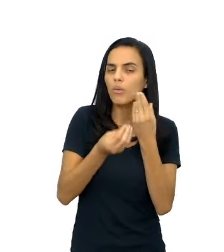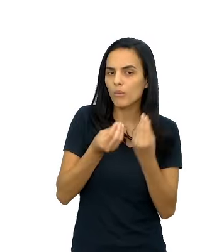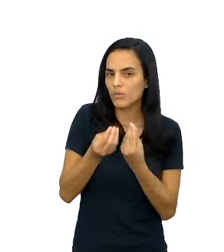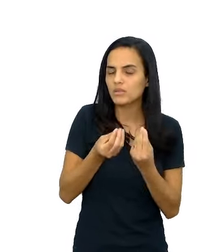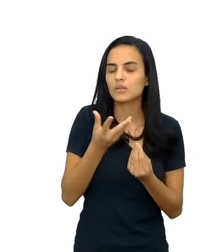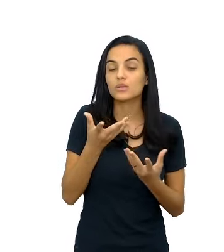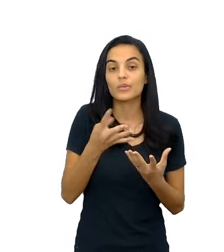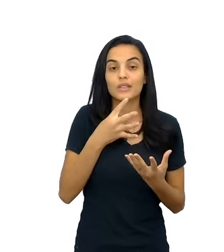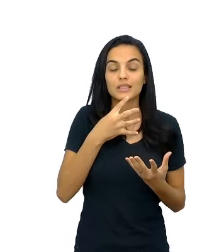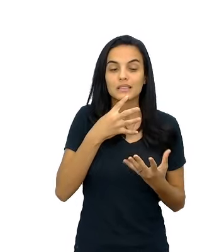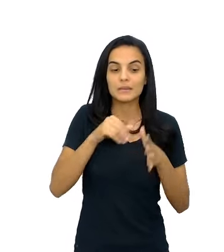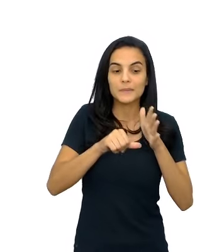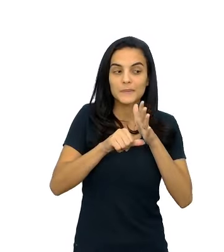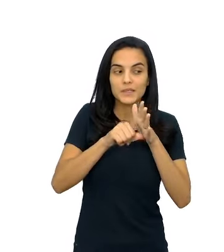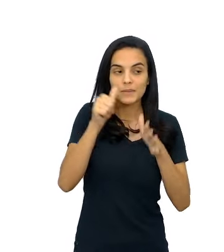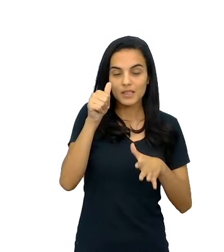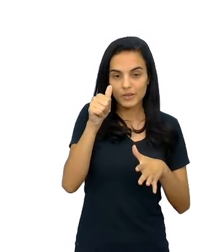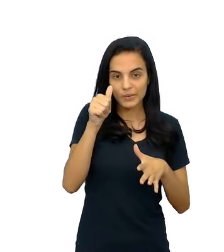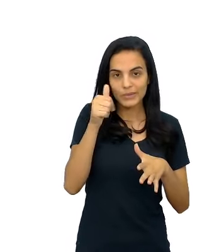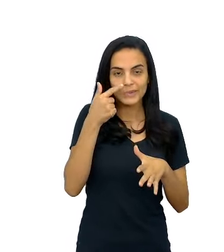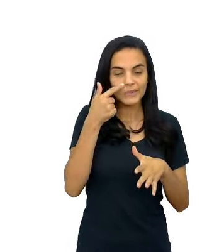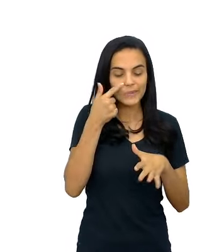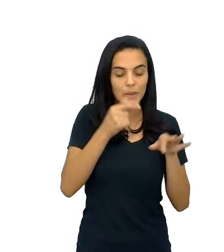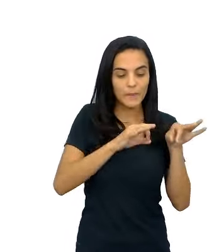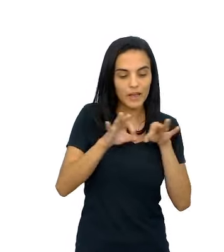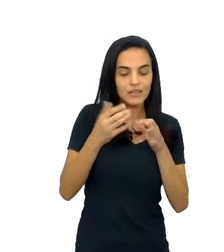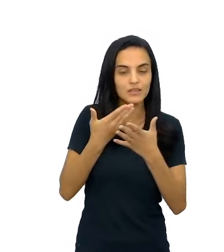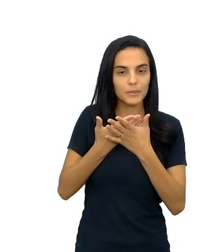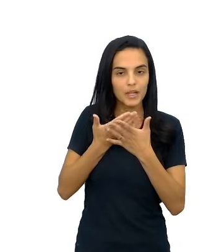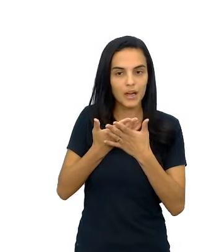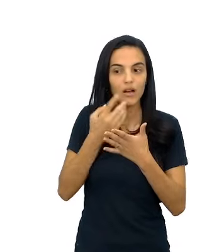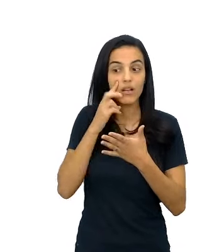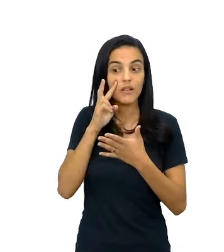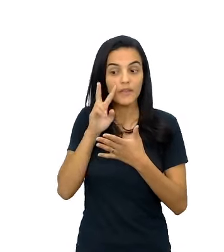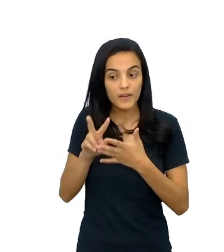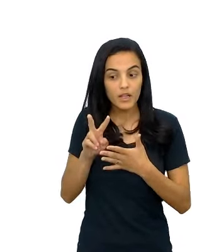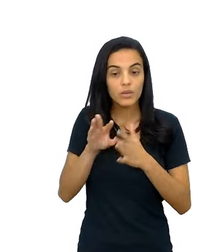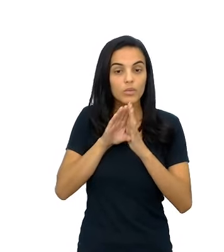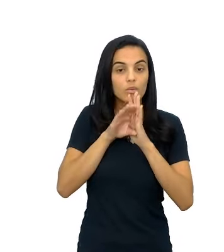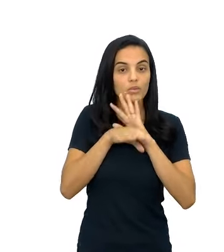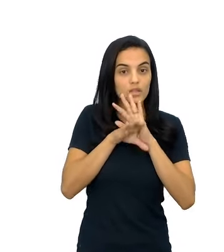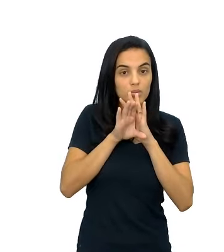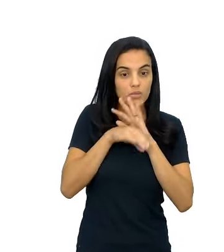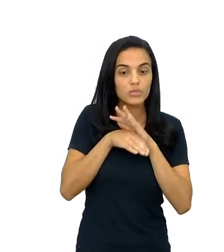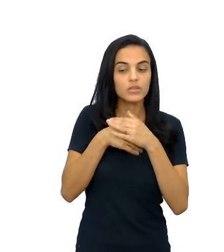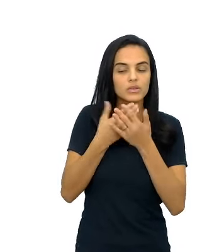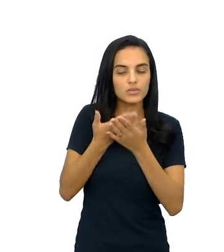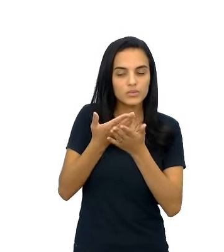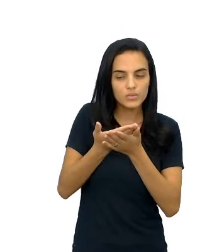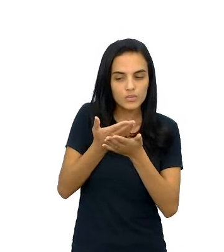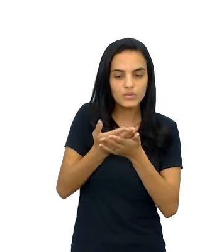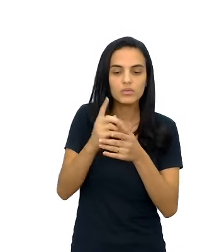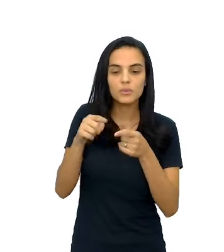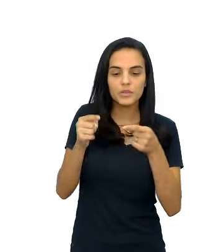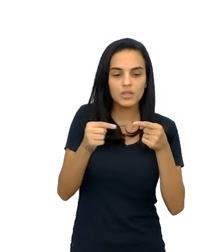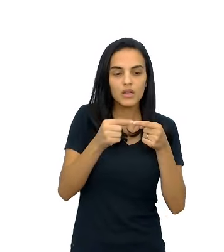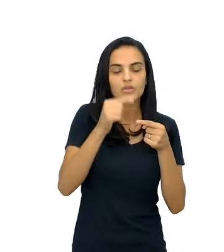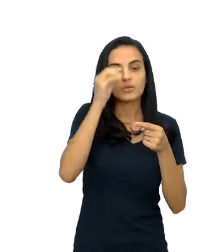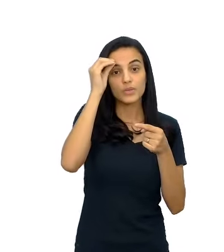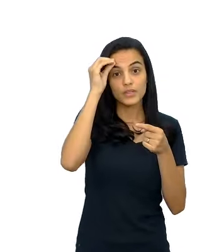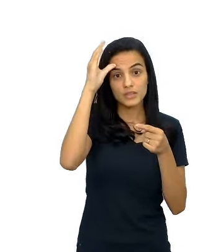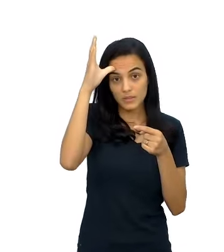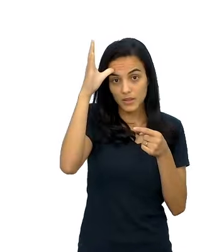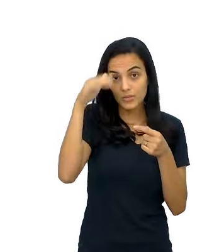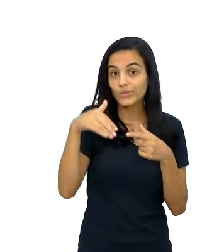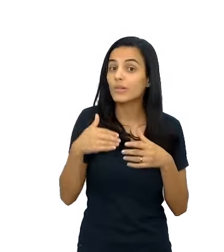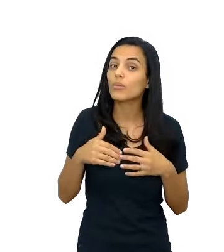estiver preparando, né, a minha aula, olhando para aquele conteúdo, né, estudando aquele objeto de conhecimento,